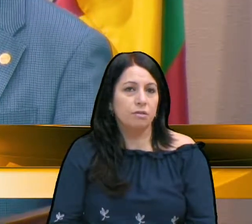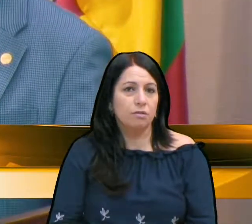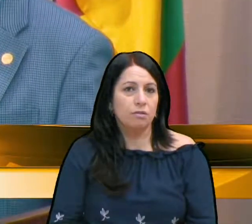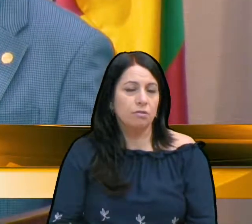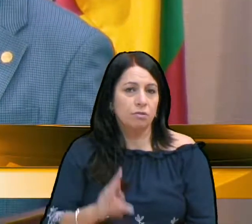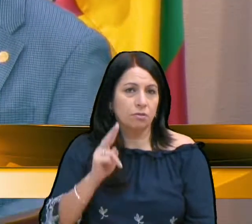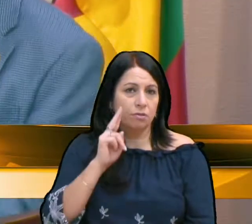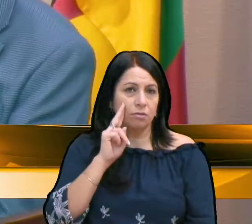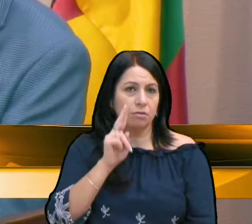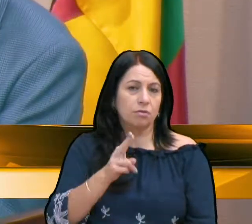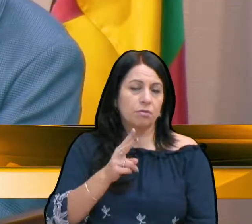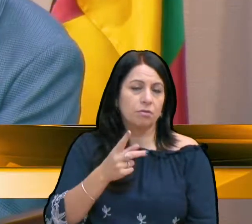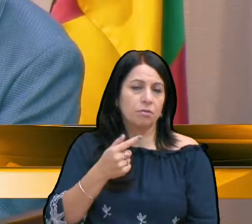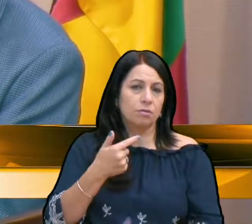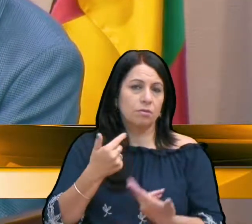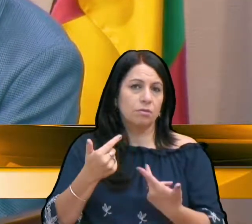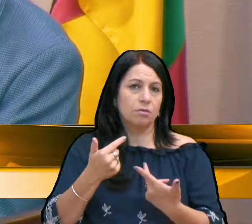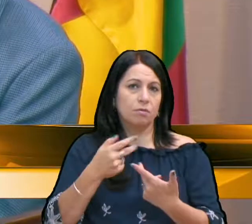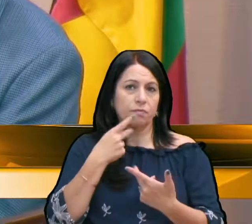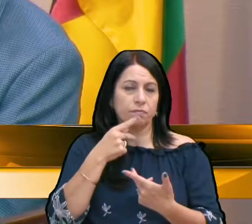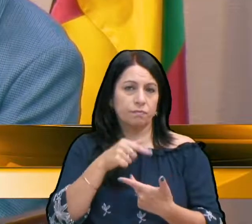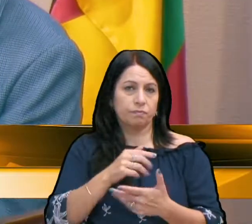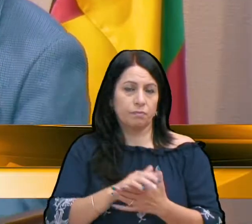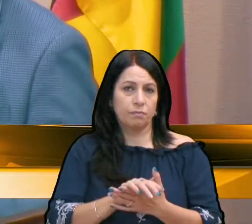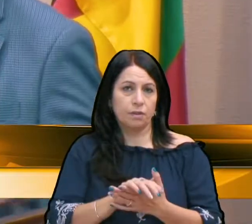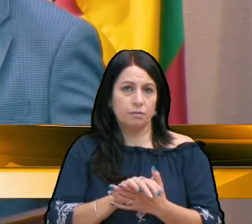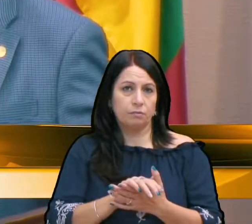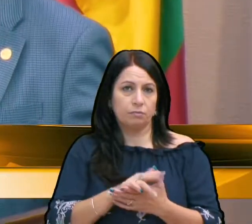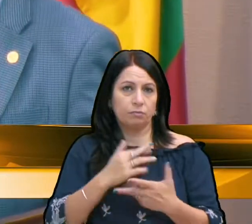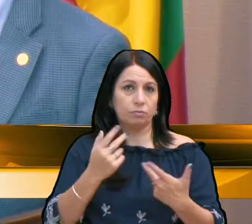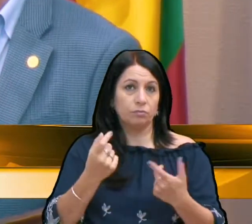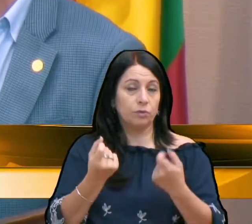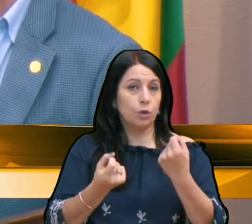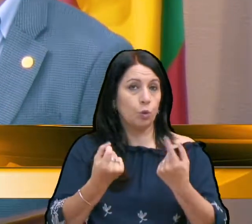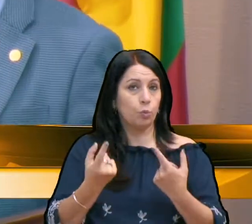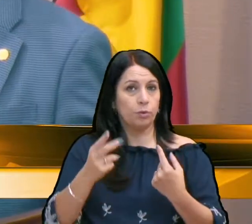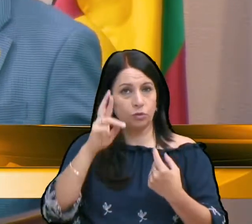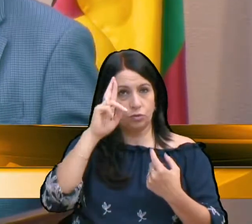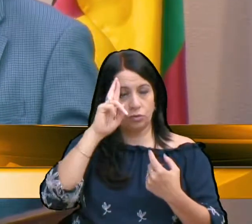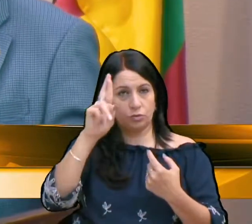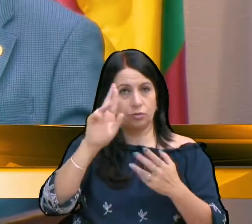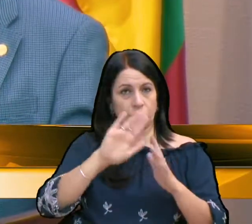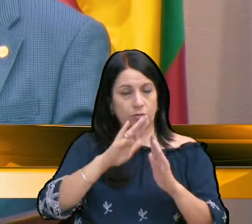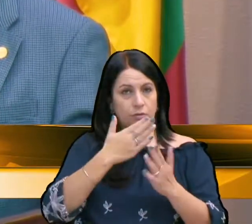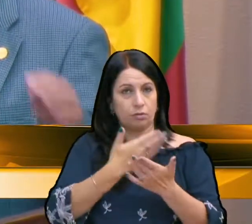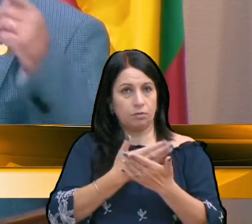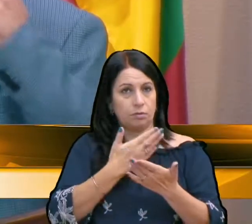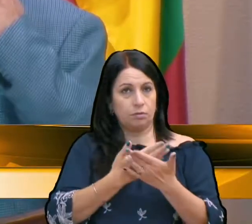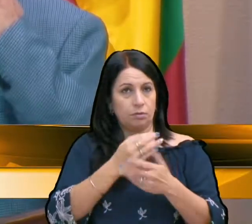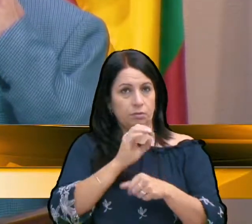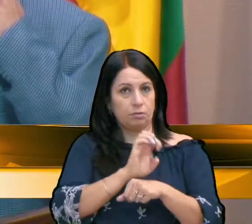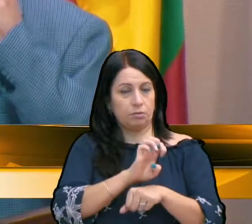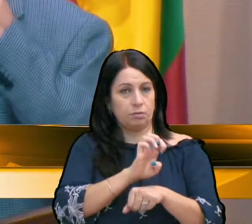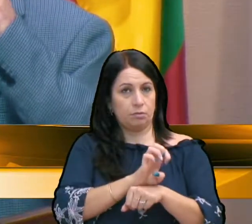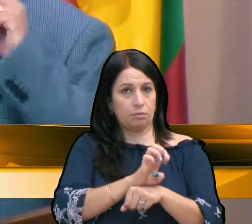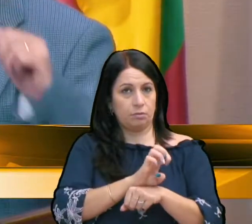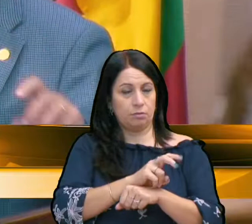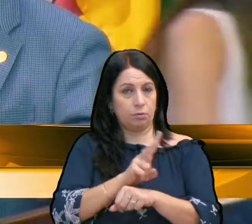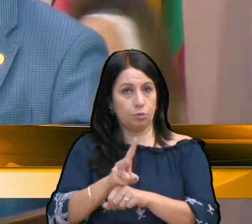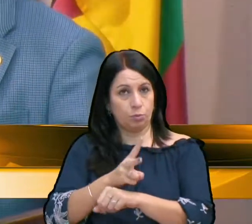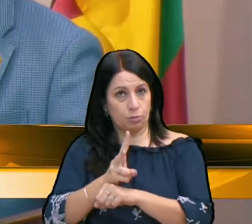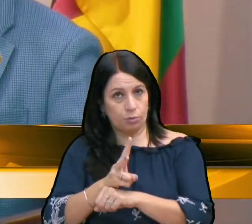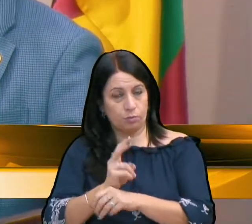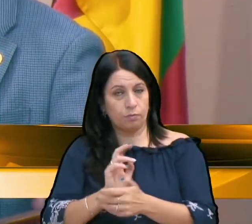situação que algumas diretoras de escolas estaduais nos